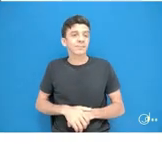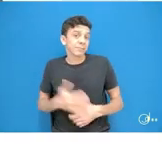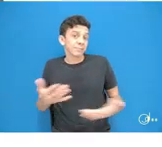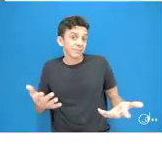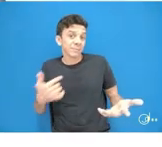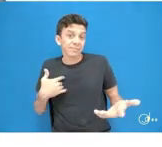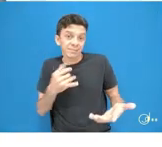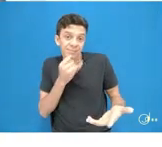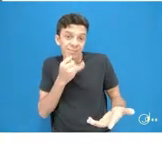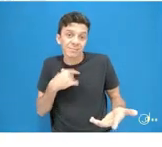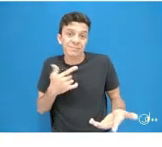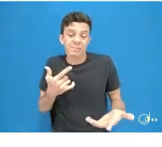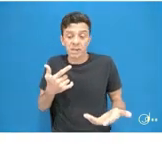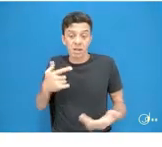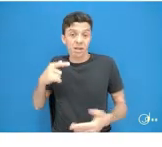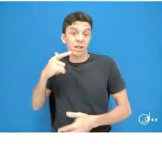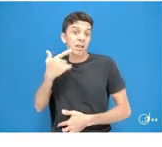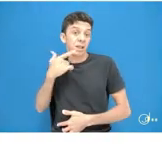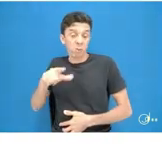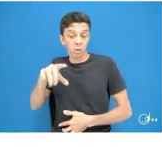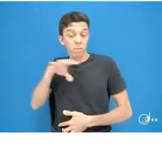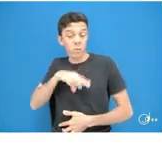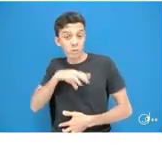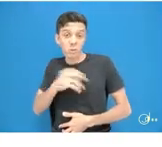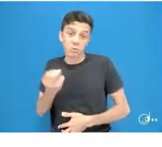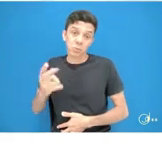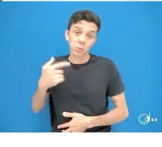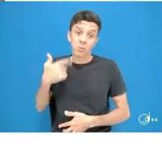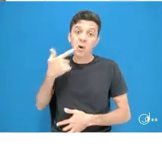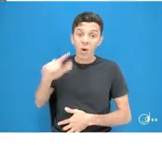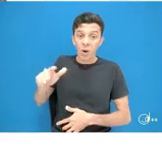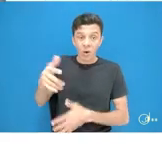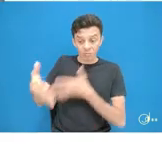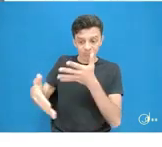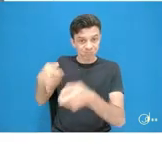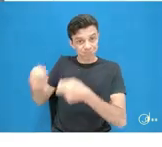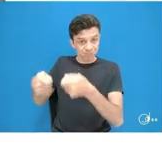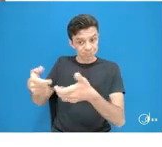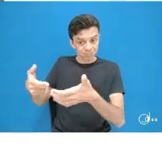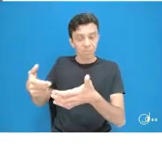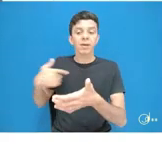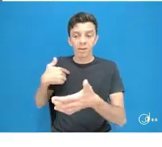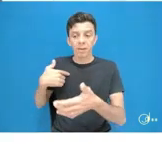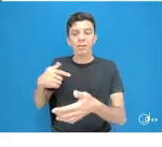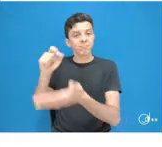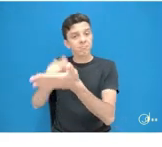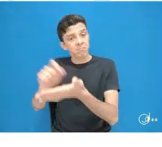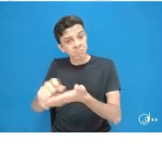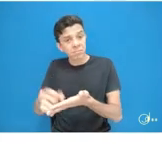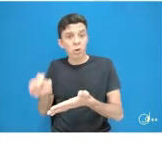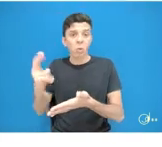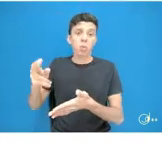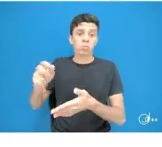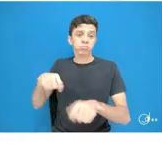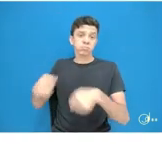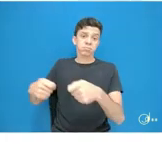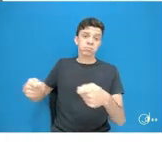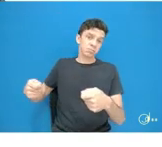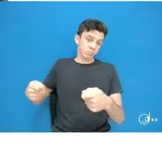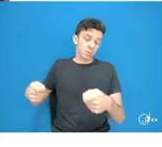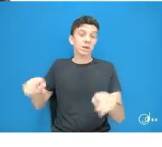as adaptações, sejam produzidas em língua portuguesa ou em língua de sinais, nas modalidades escrita